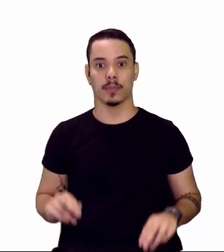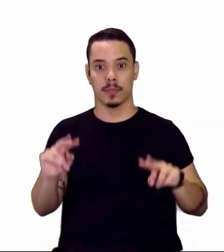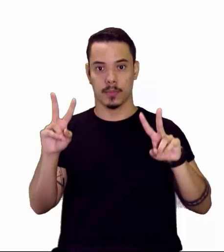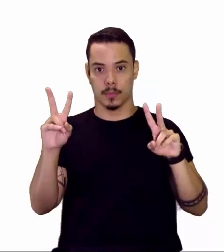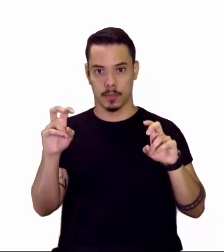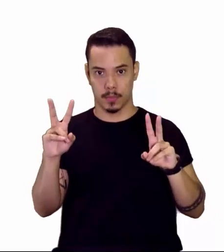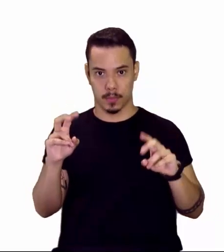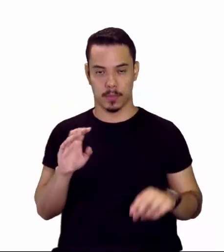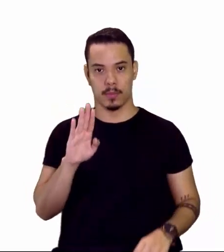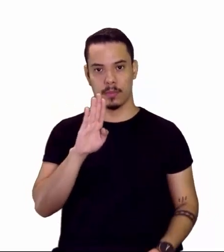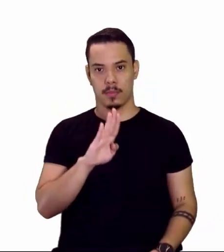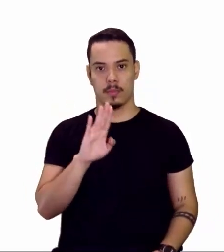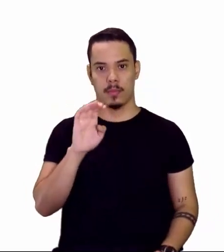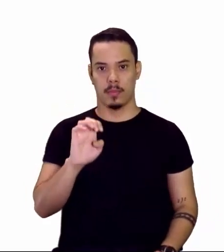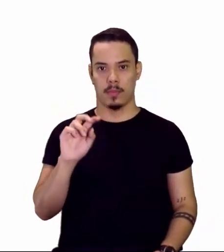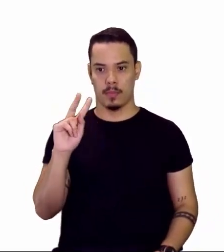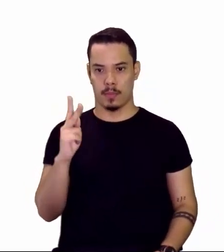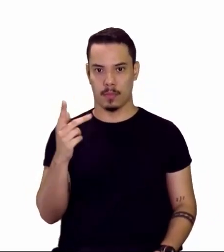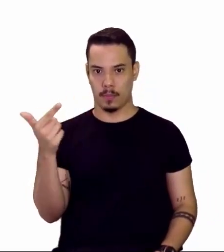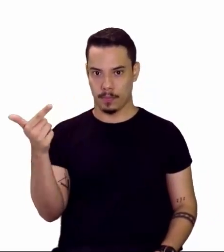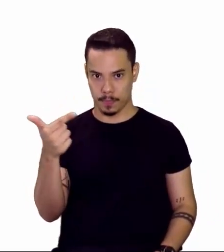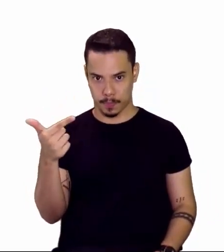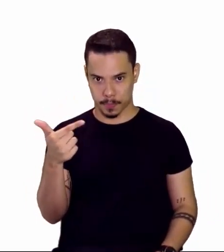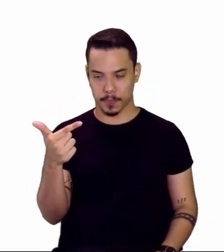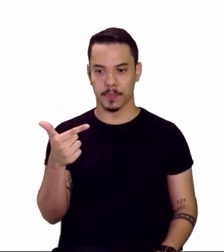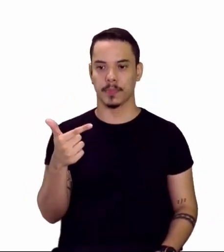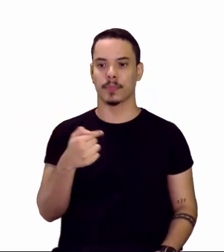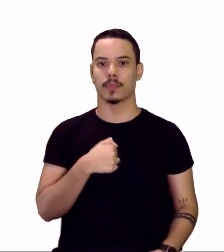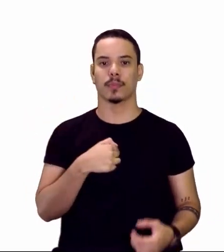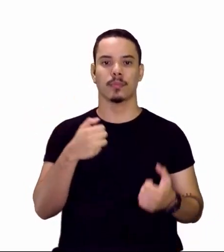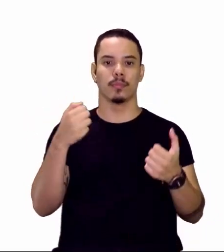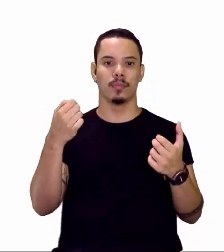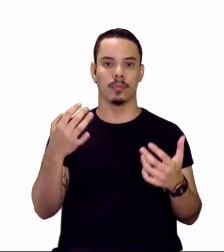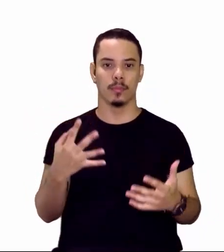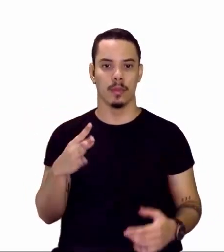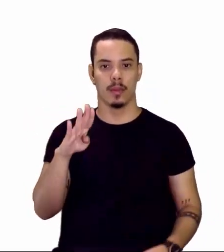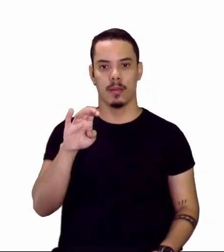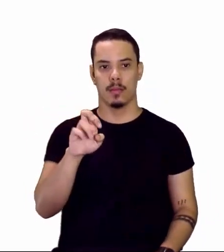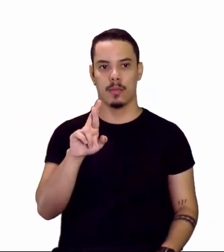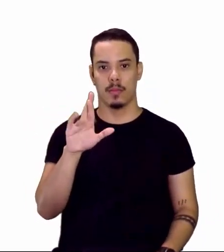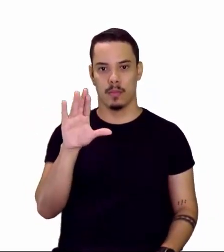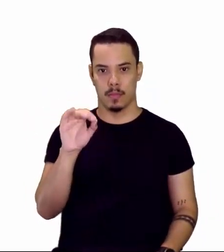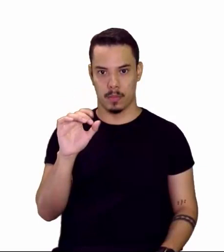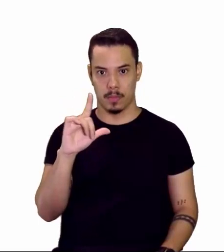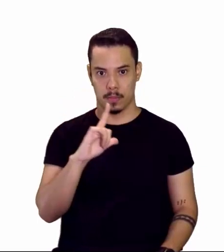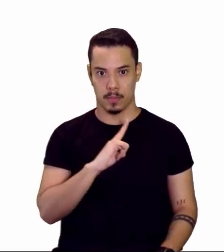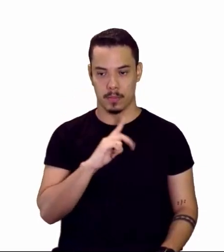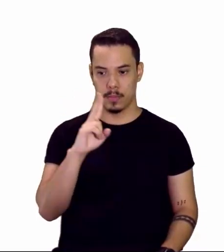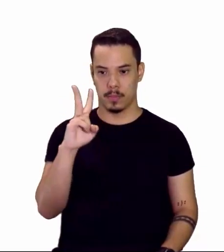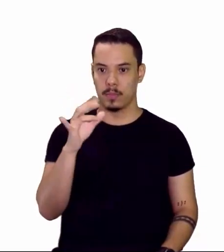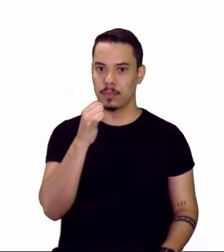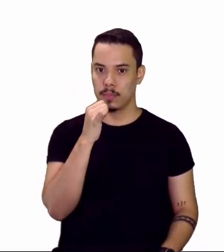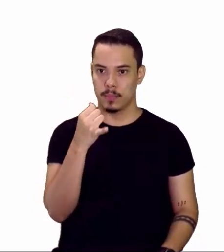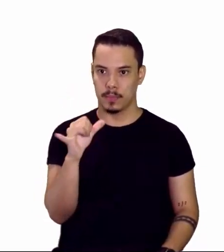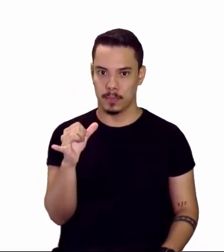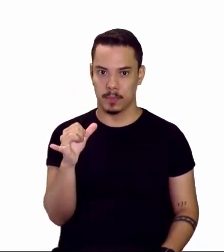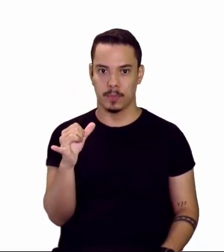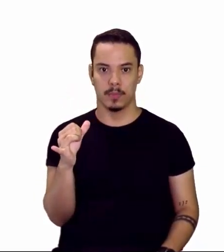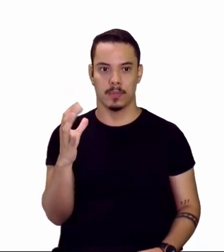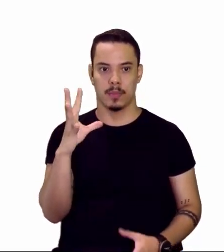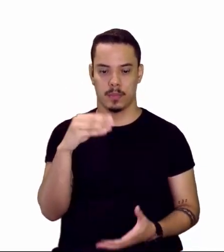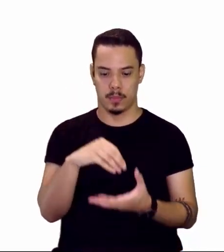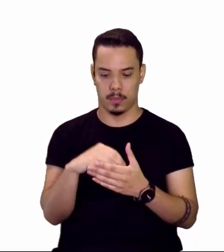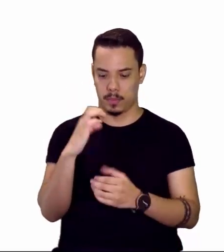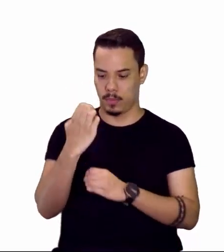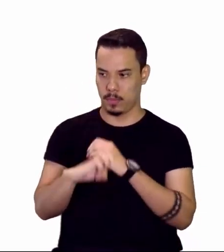ao BeH2, eu falei que o berílio tem 2 elétrons na última